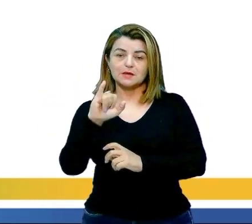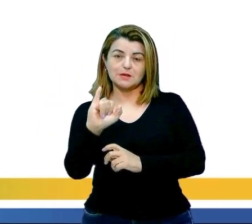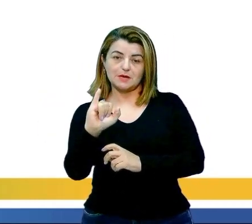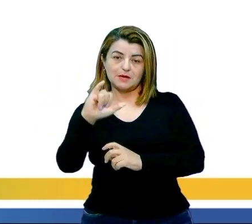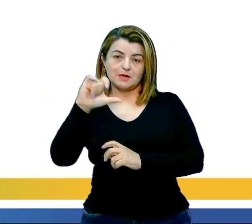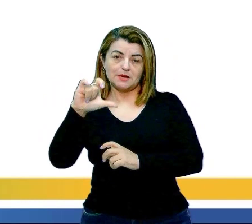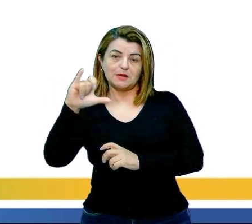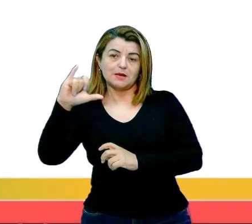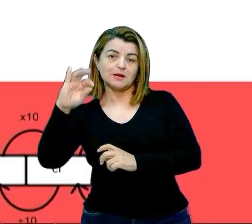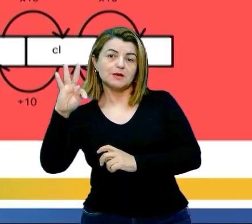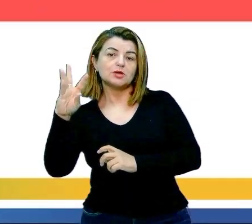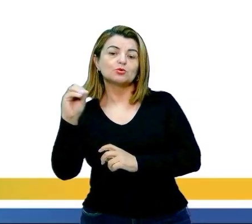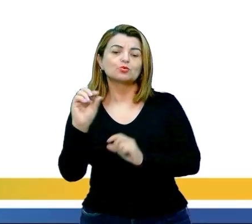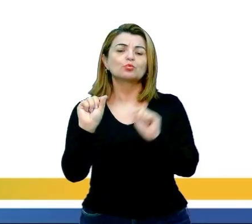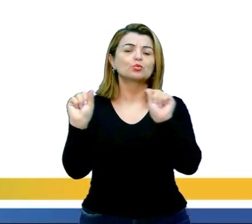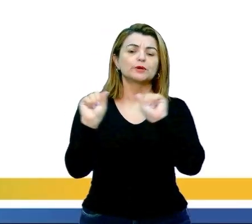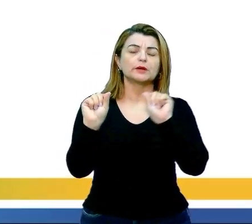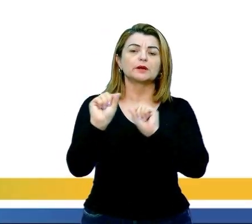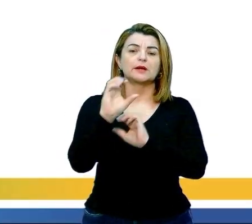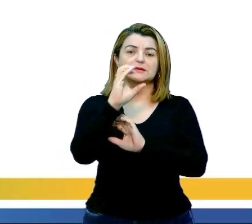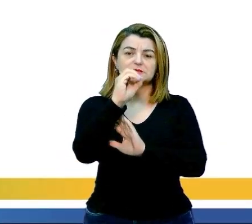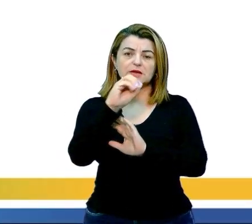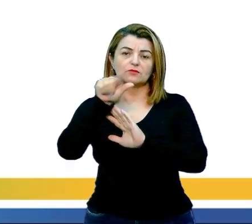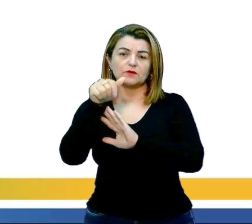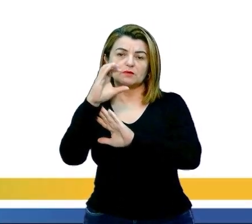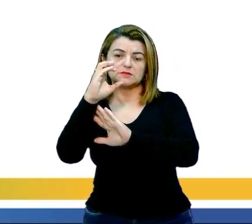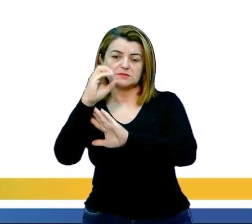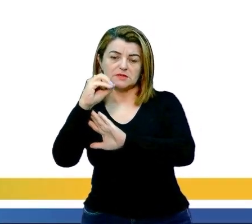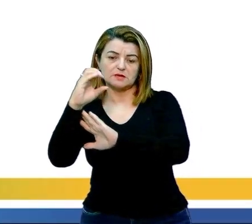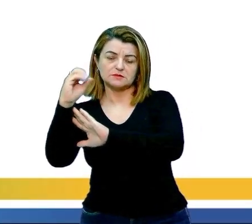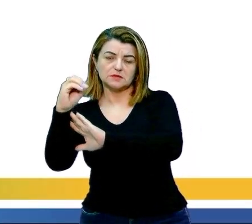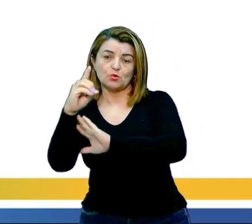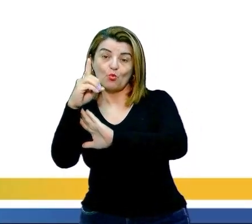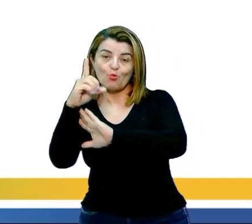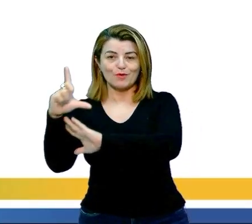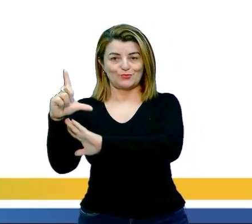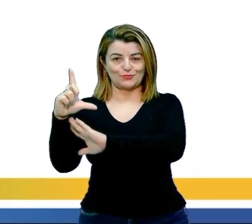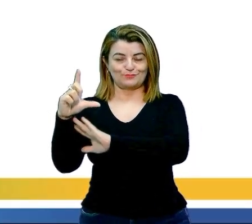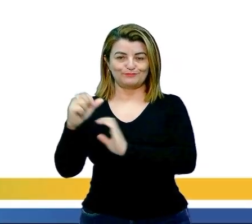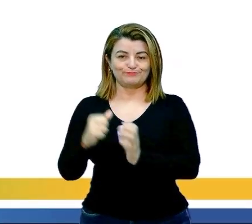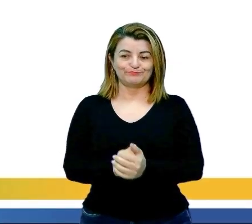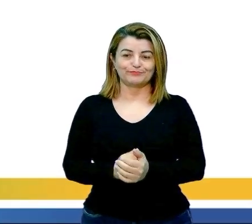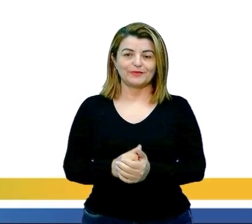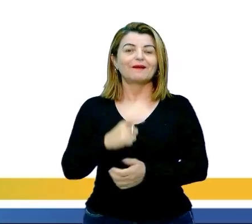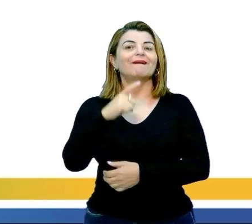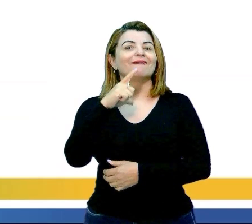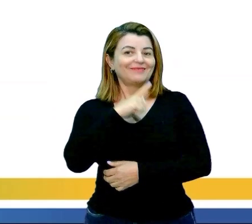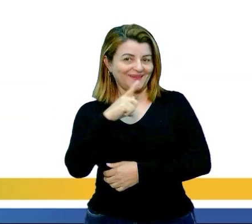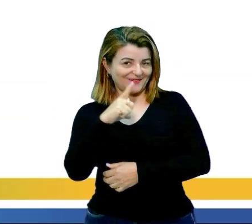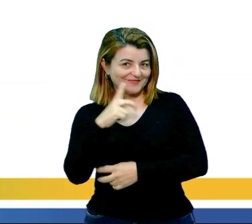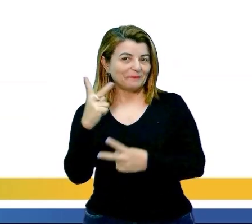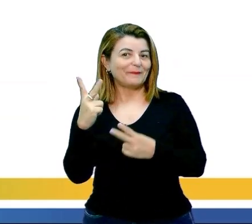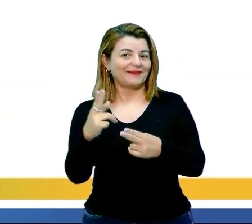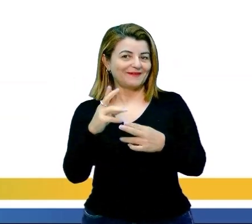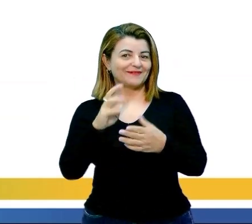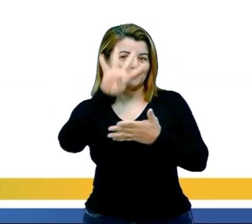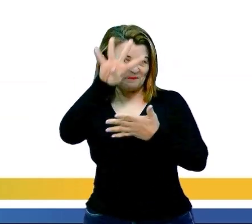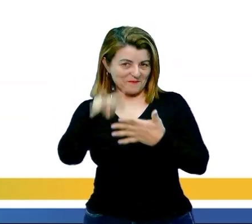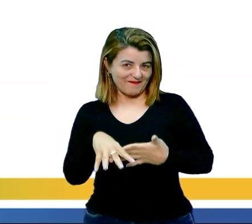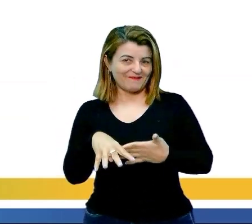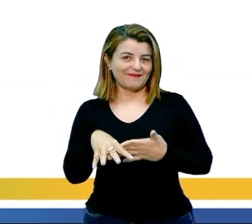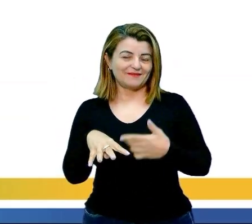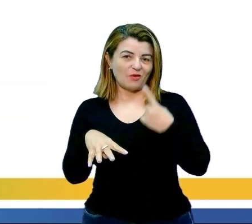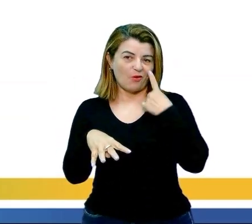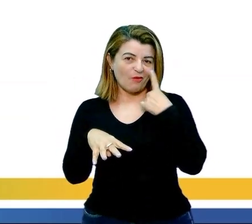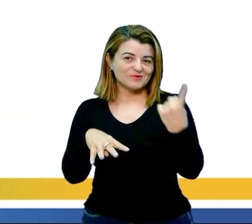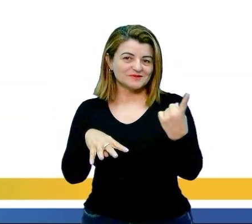0,001 litro. Como é que a gente sabe? Nós também temos a tabela. Então,